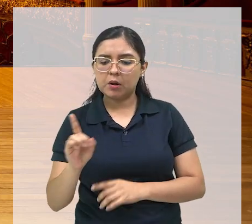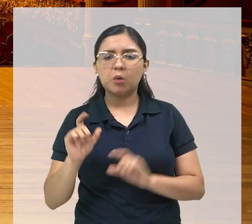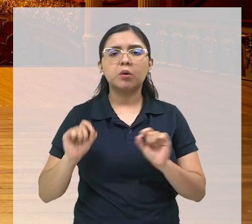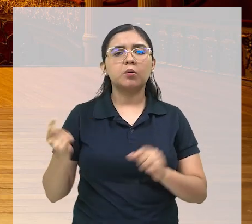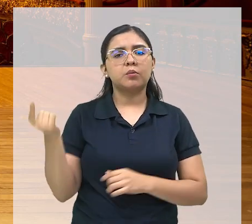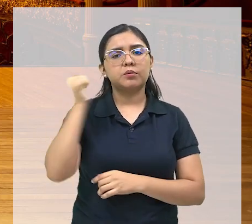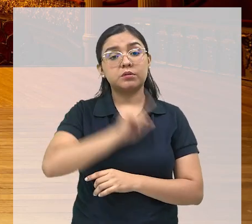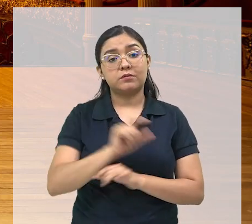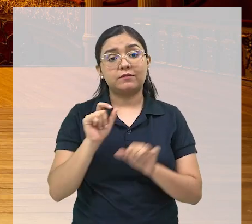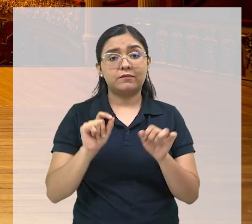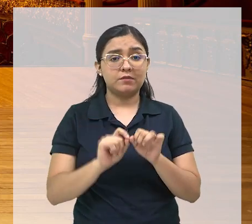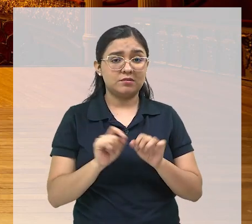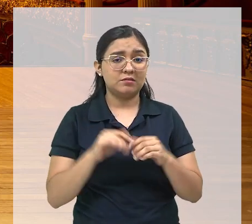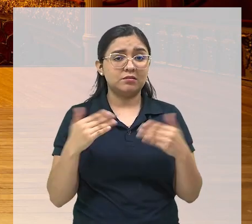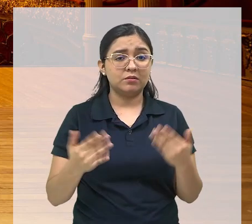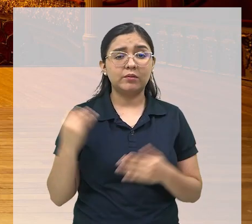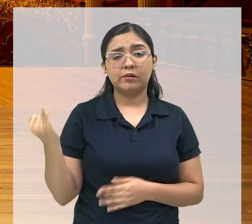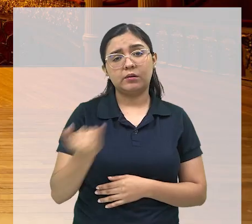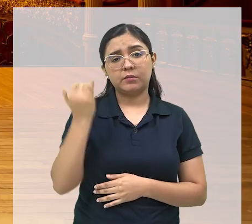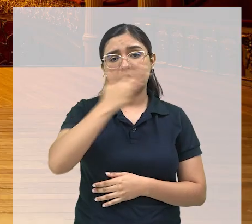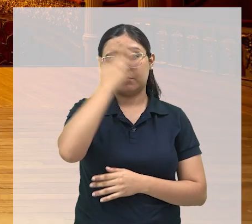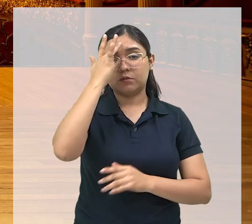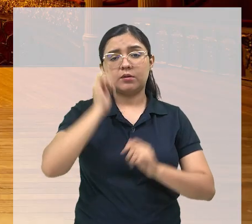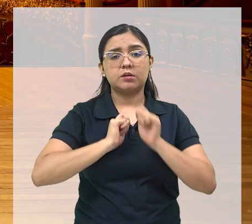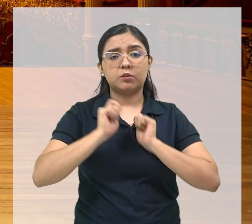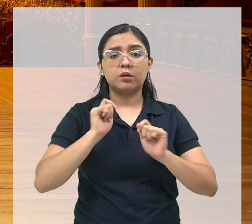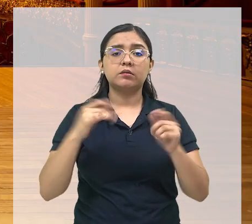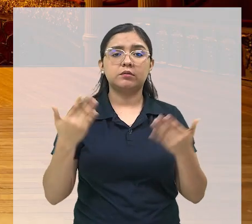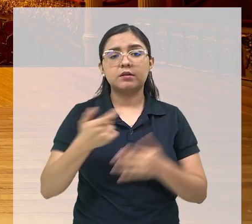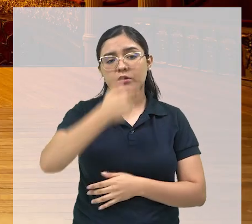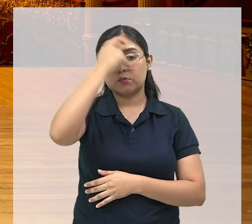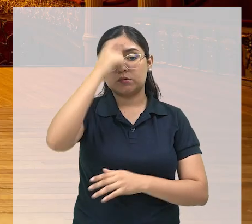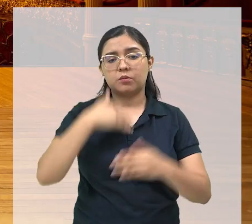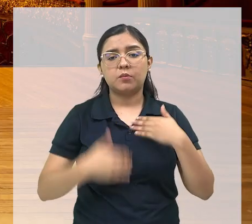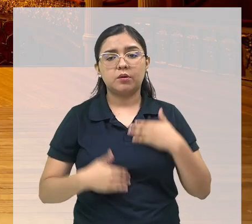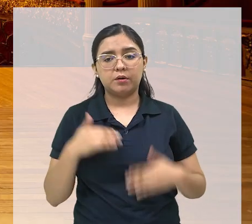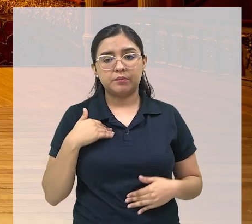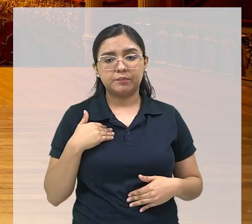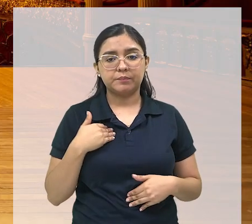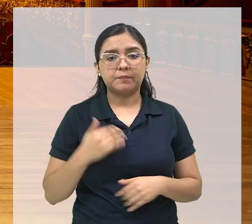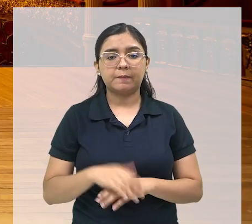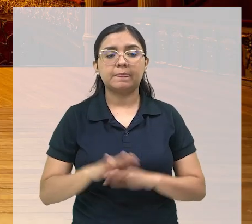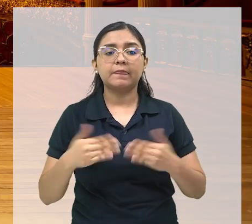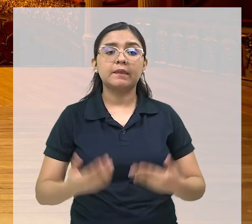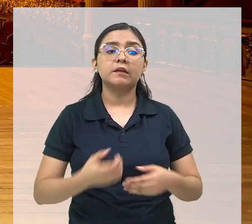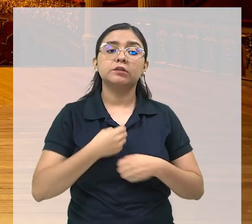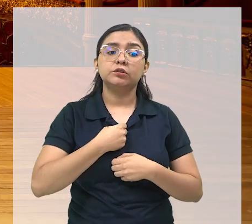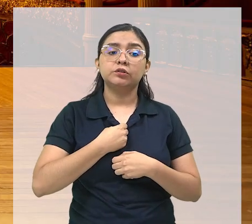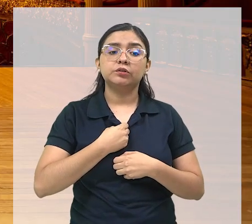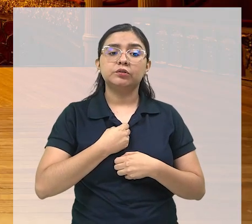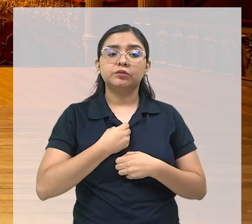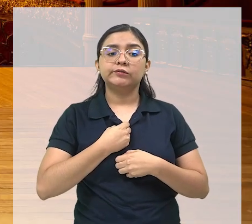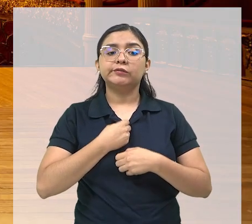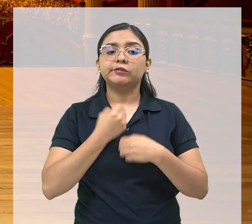Então é importantíssimo o ator ele ter essa consciência corporal. A